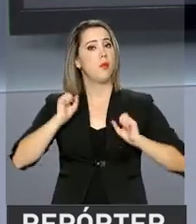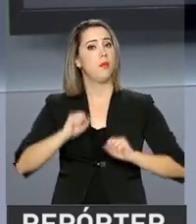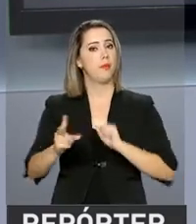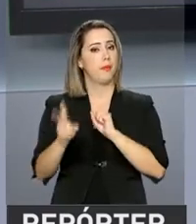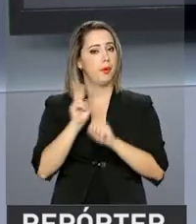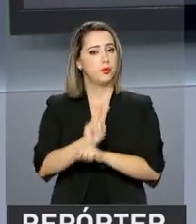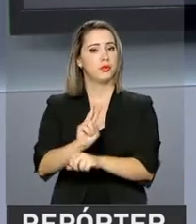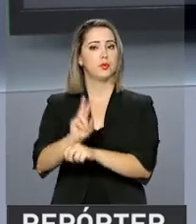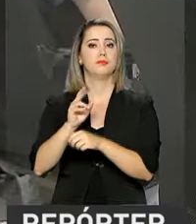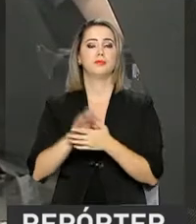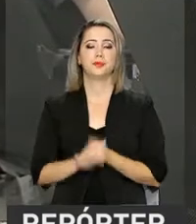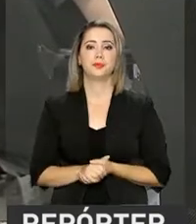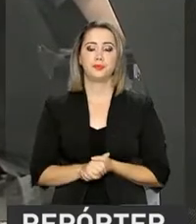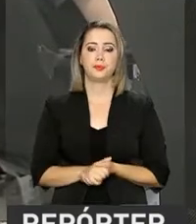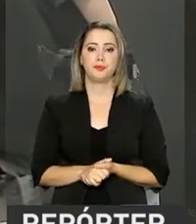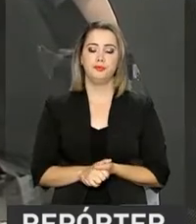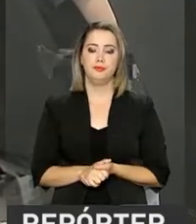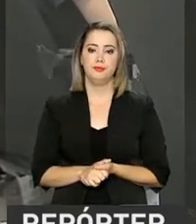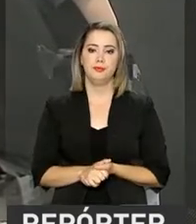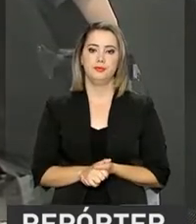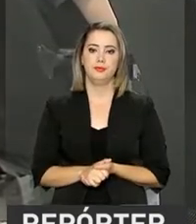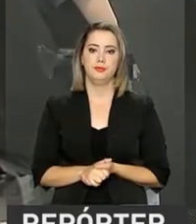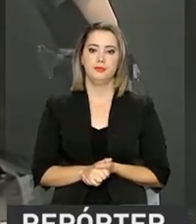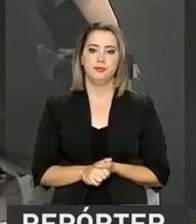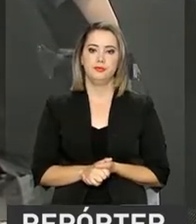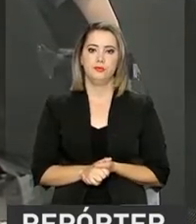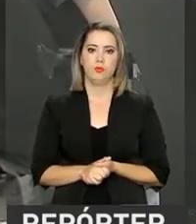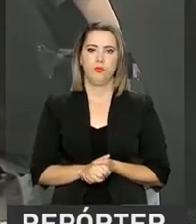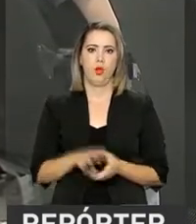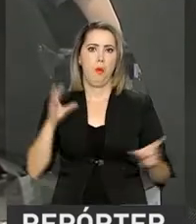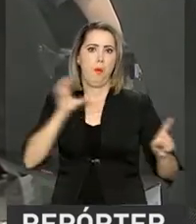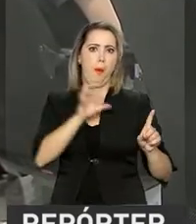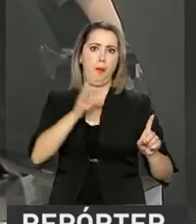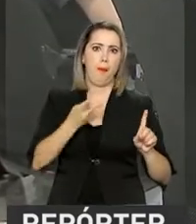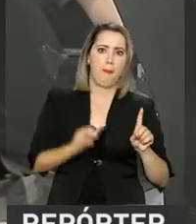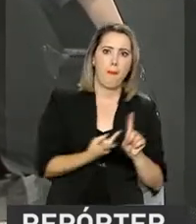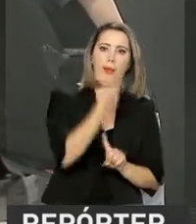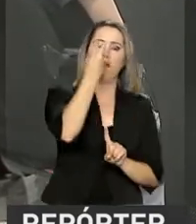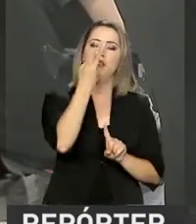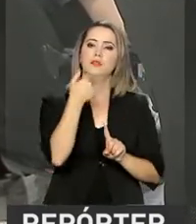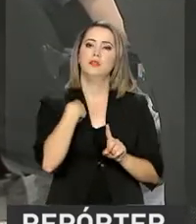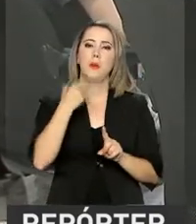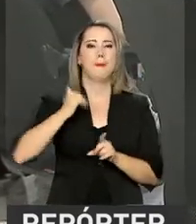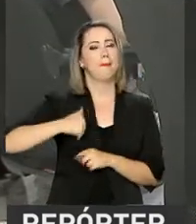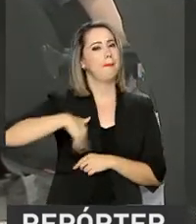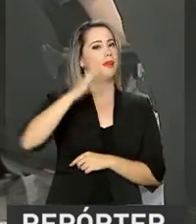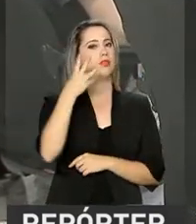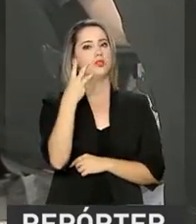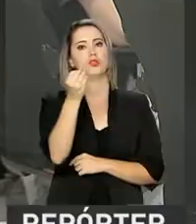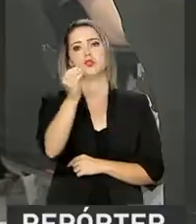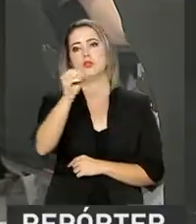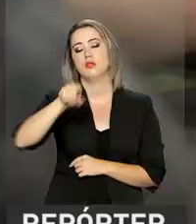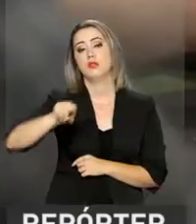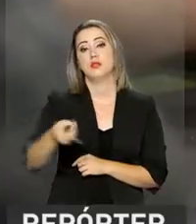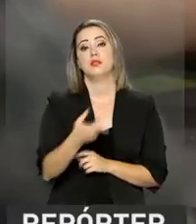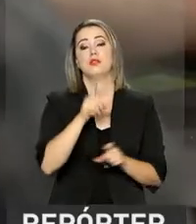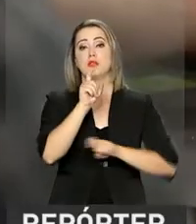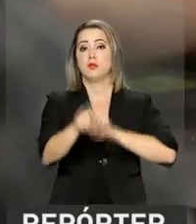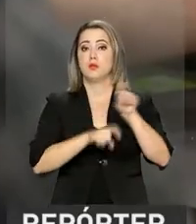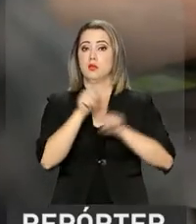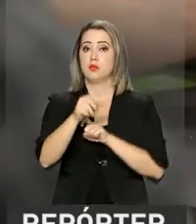proteger um ataque cibernético que afetou mais de 300 mil computadores em